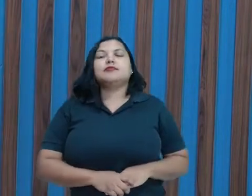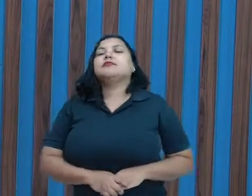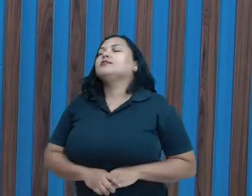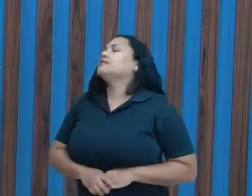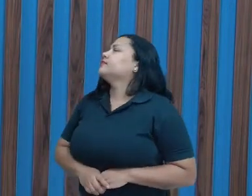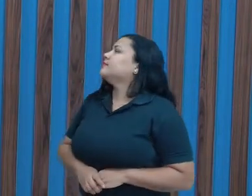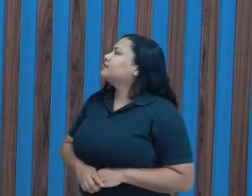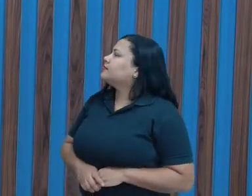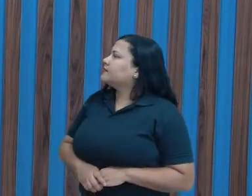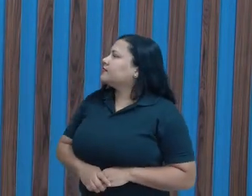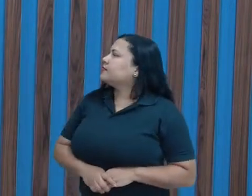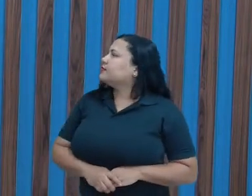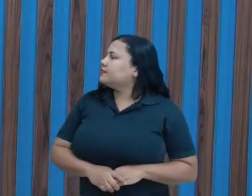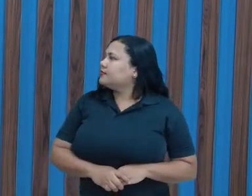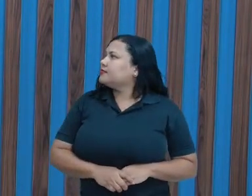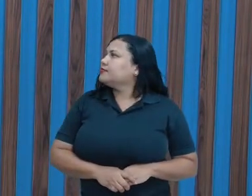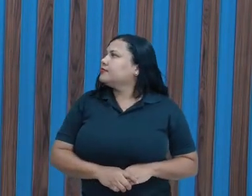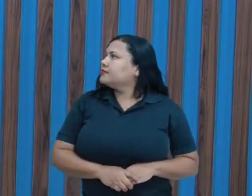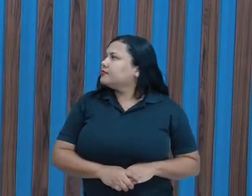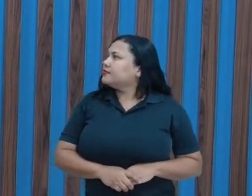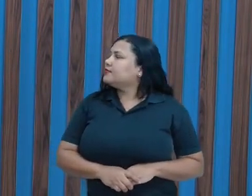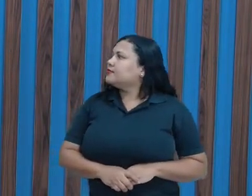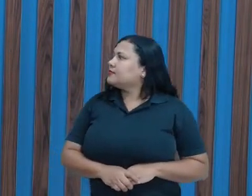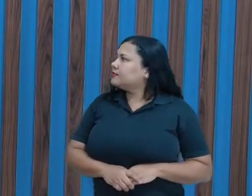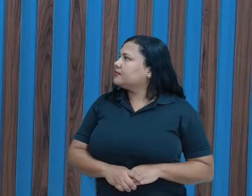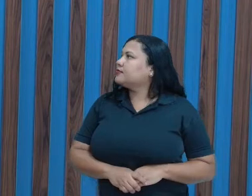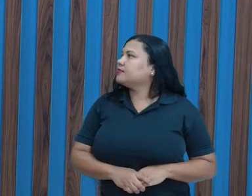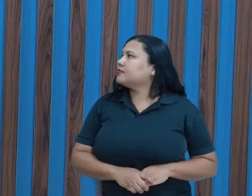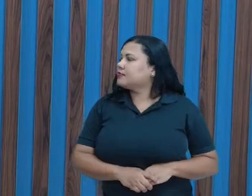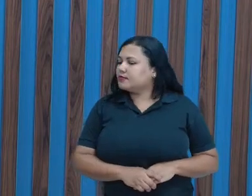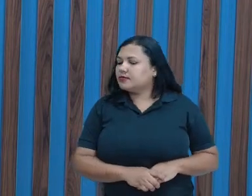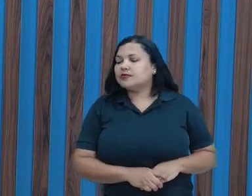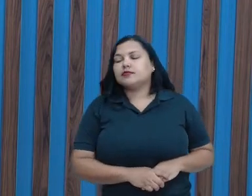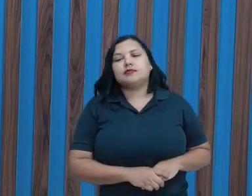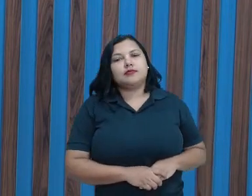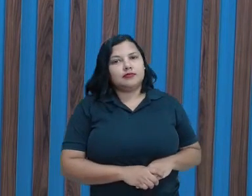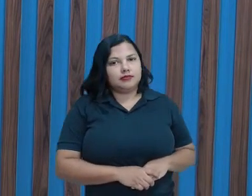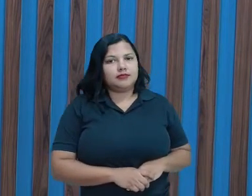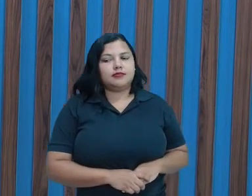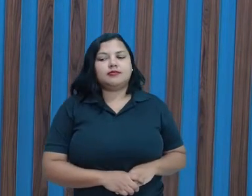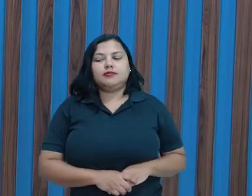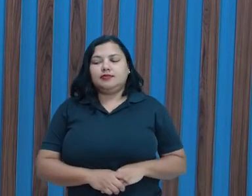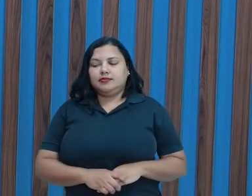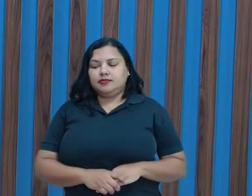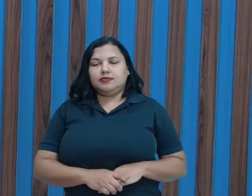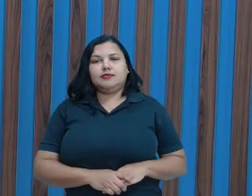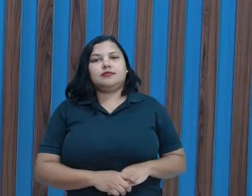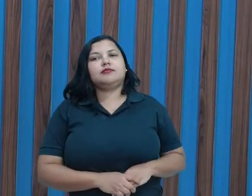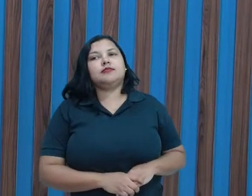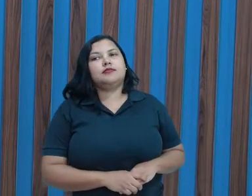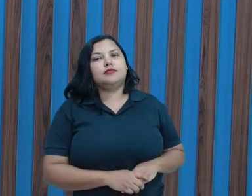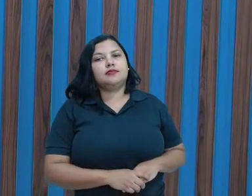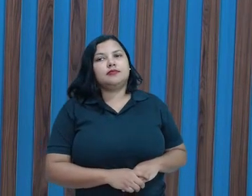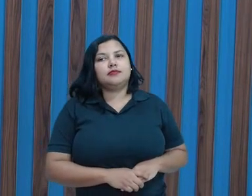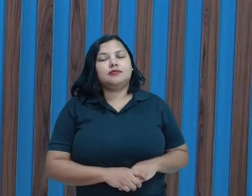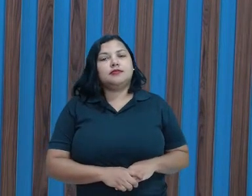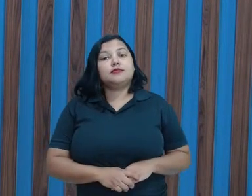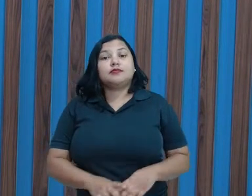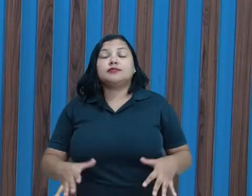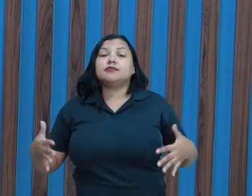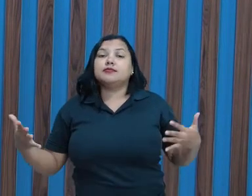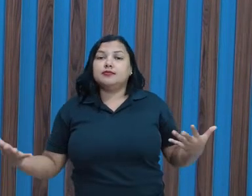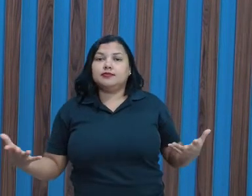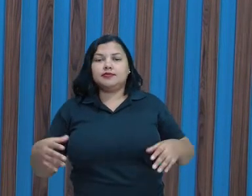often exhibits such a formal element as matter, rhymes, and stanzaic structure.